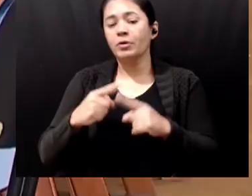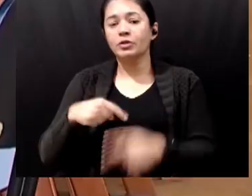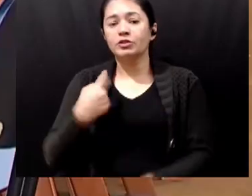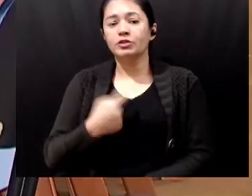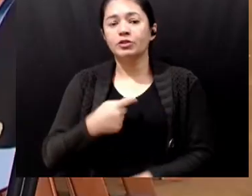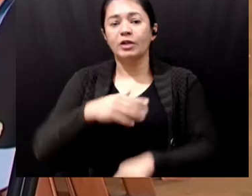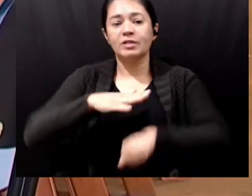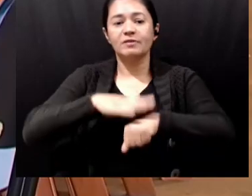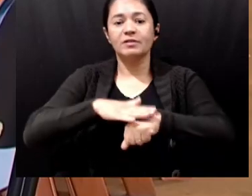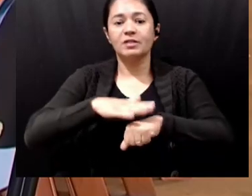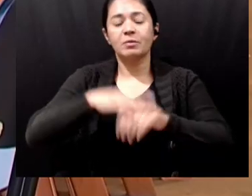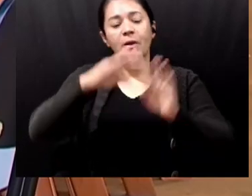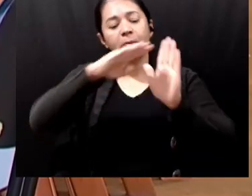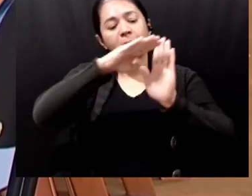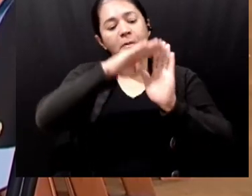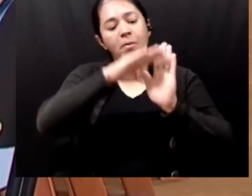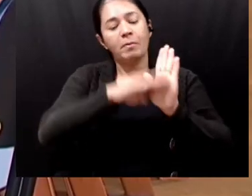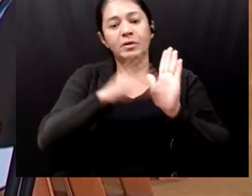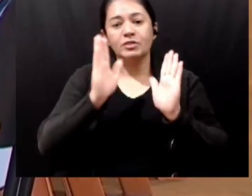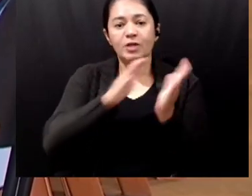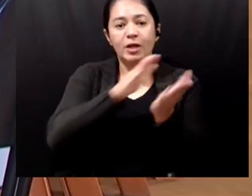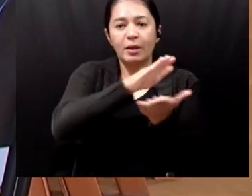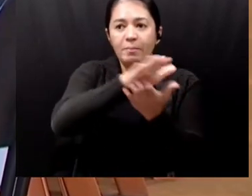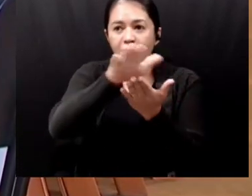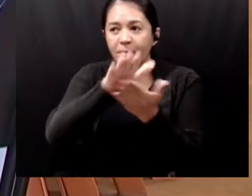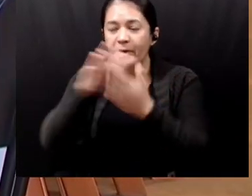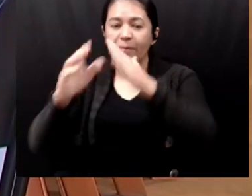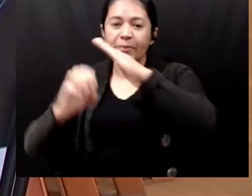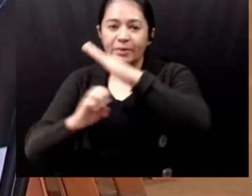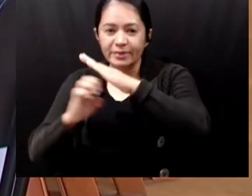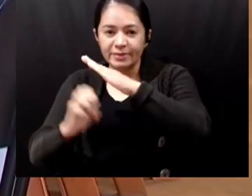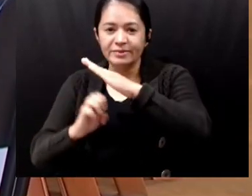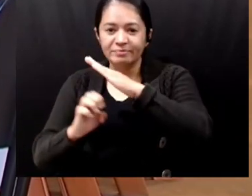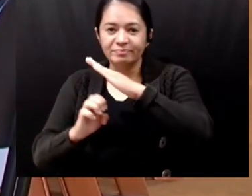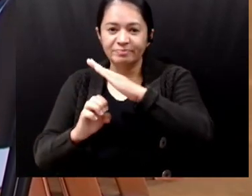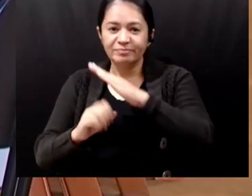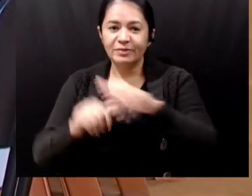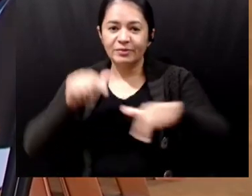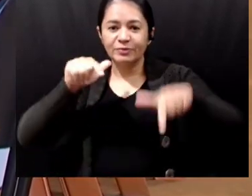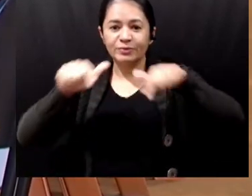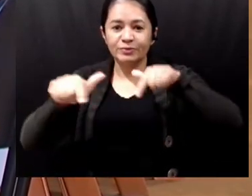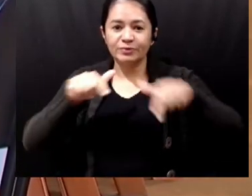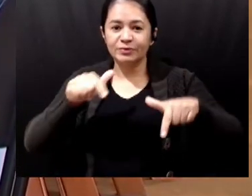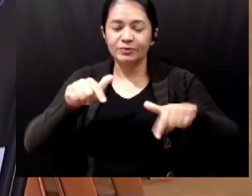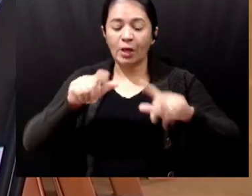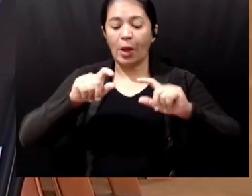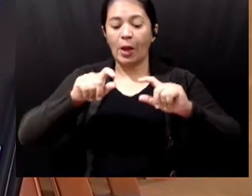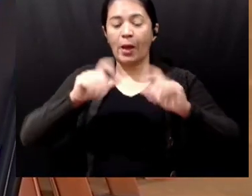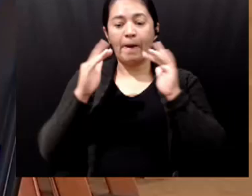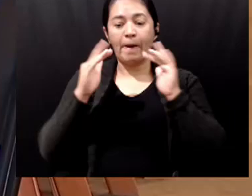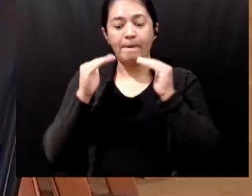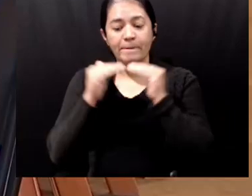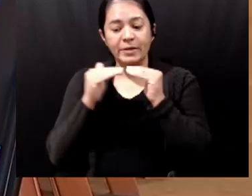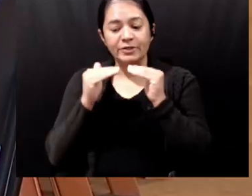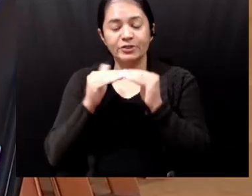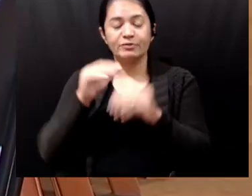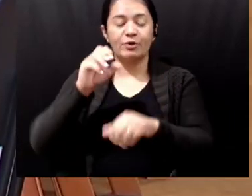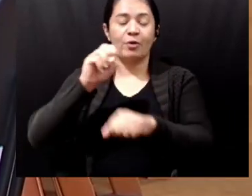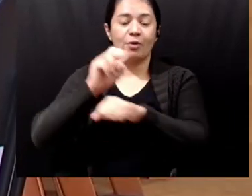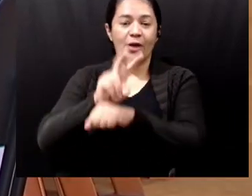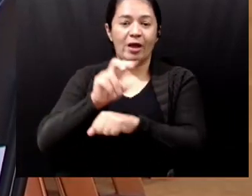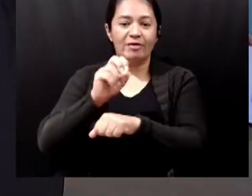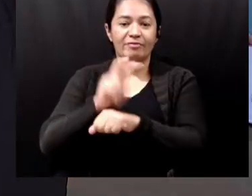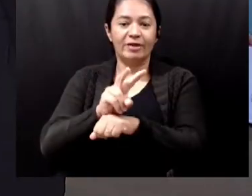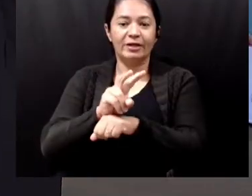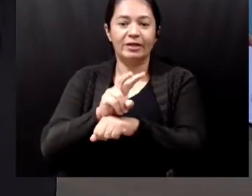já encaminha para as empresas esses trabalhadores compatíveis com as vagas. Então é preciso documento com foto,